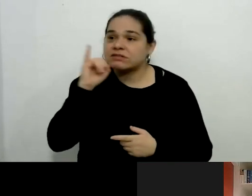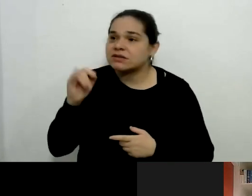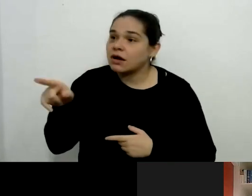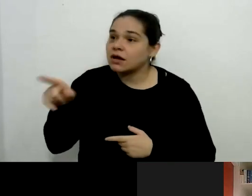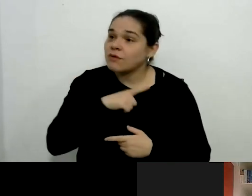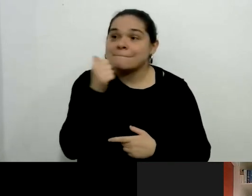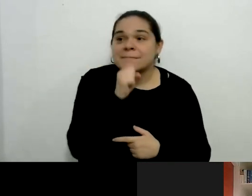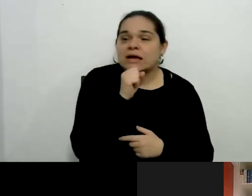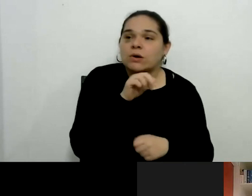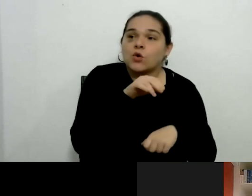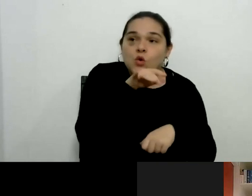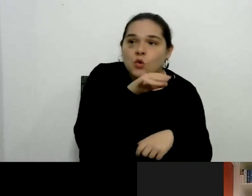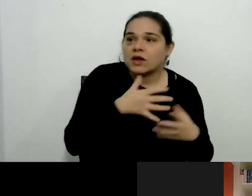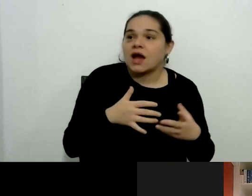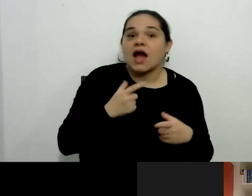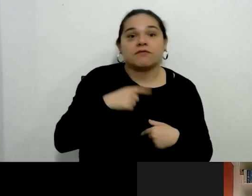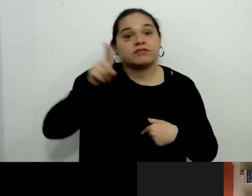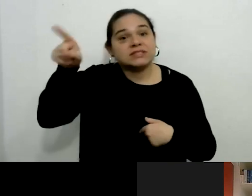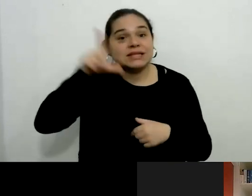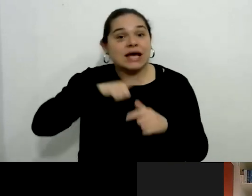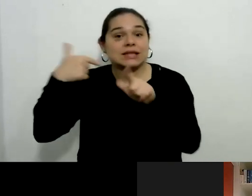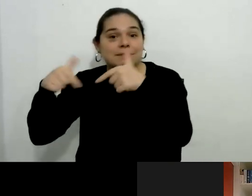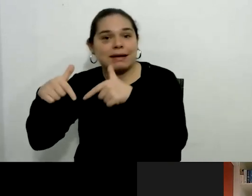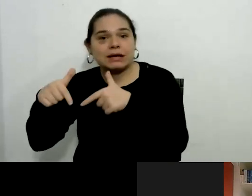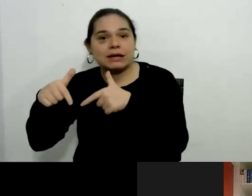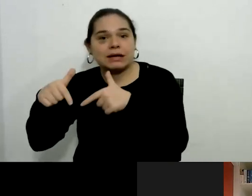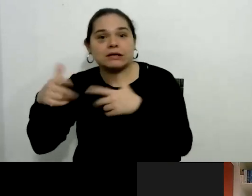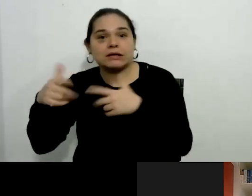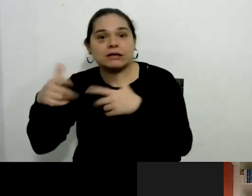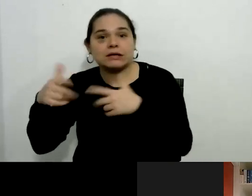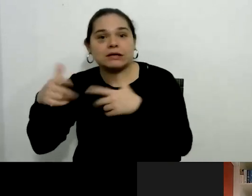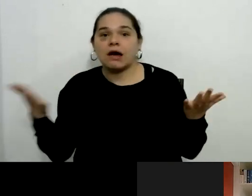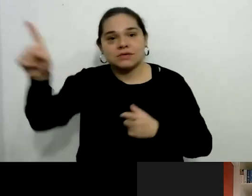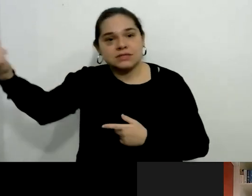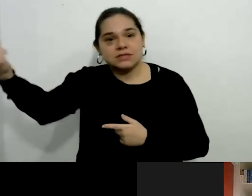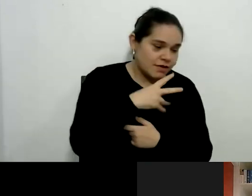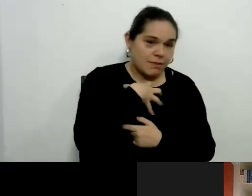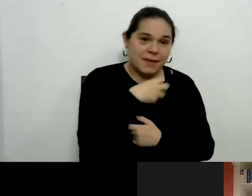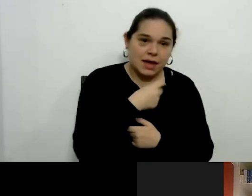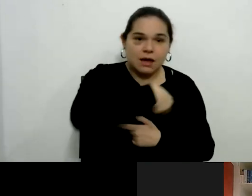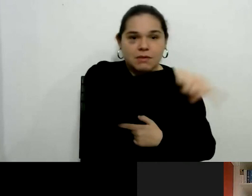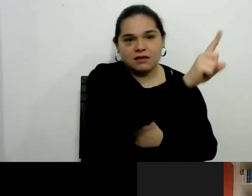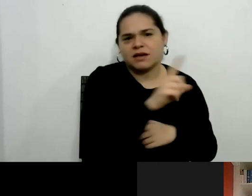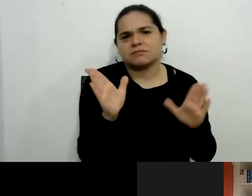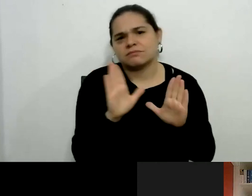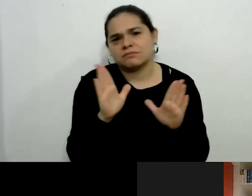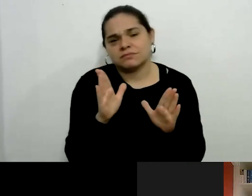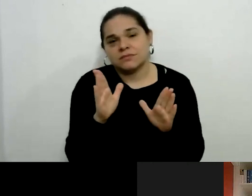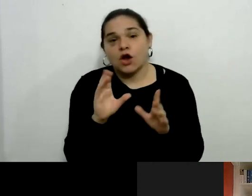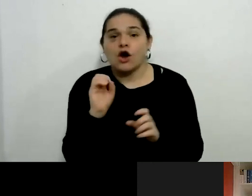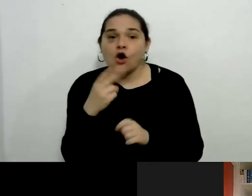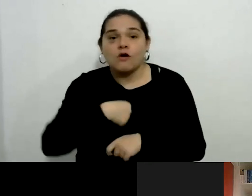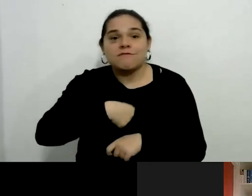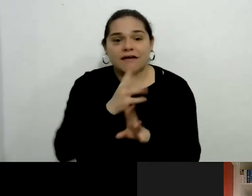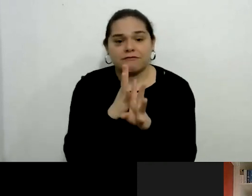resolver isso e poder trabalhar sossegado, poder saber que o pai não está numa fila de postinho por um preço que